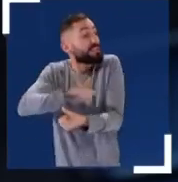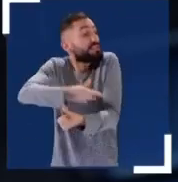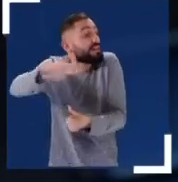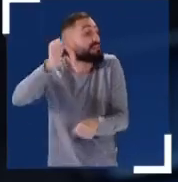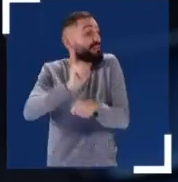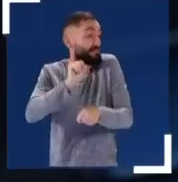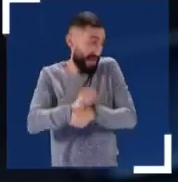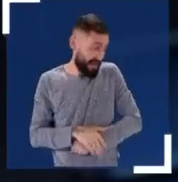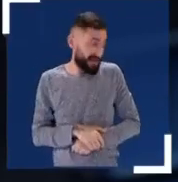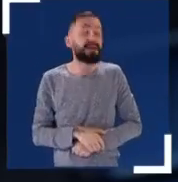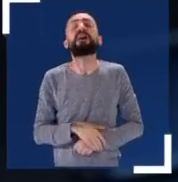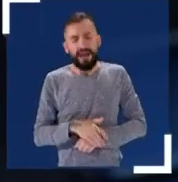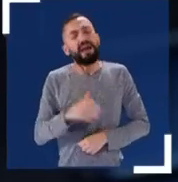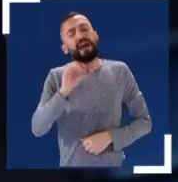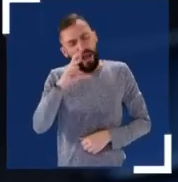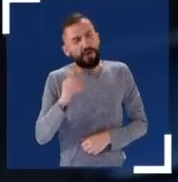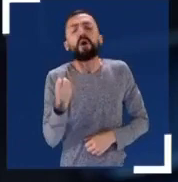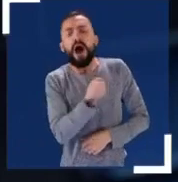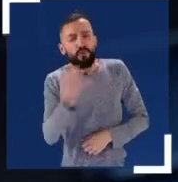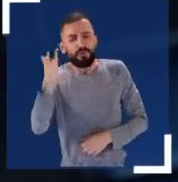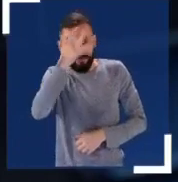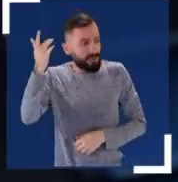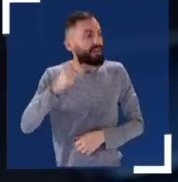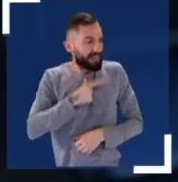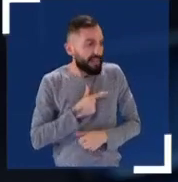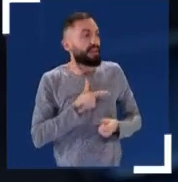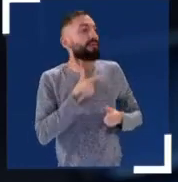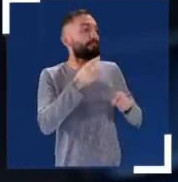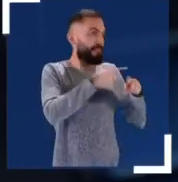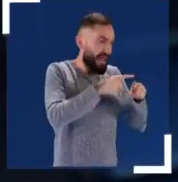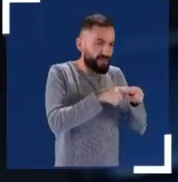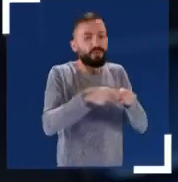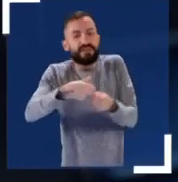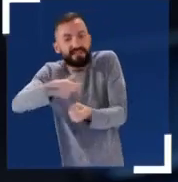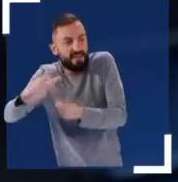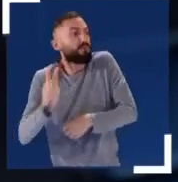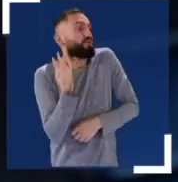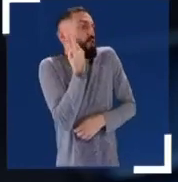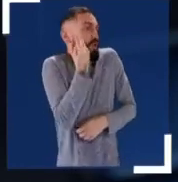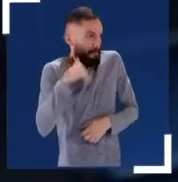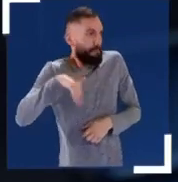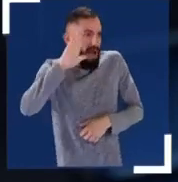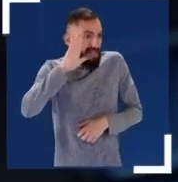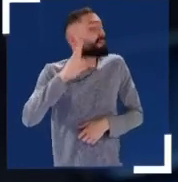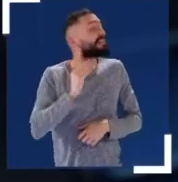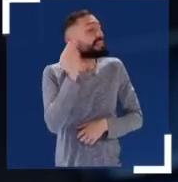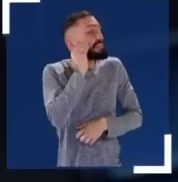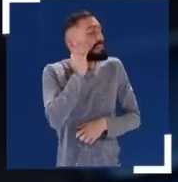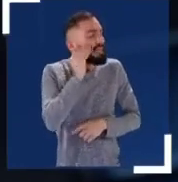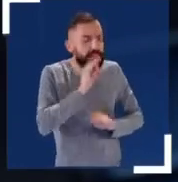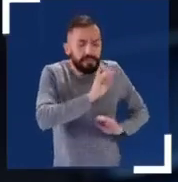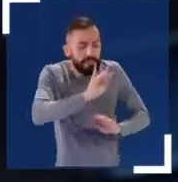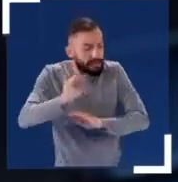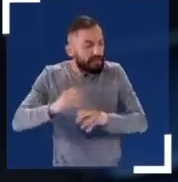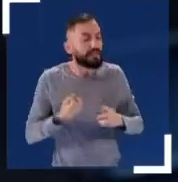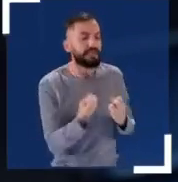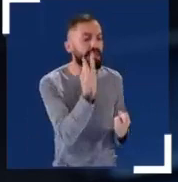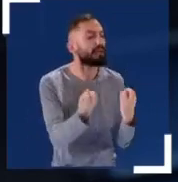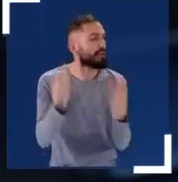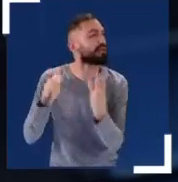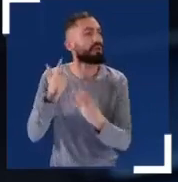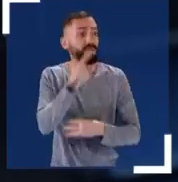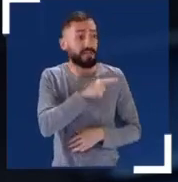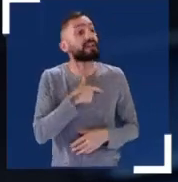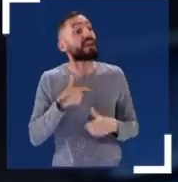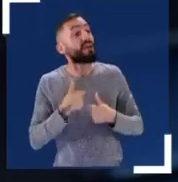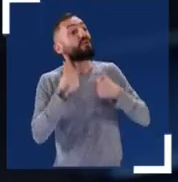pessoas duplicam o pleito. Mas se fizermos isso, vai ser possível fazer rapidamente um atendimento para todo mundo. Hoje eu estive visitando um dos